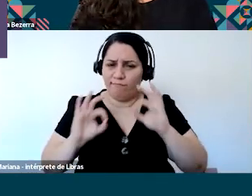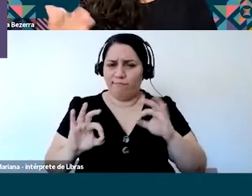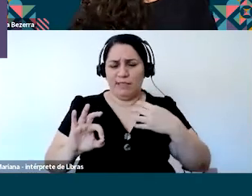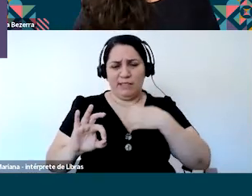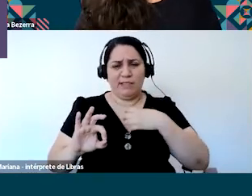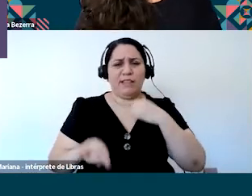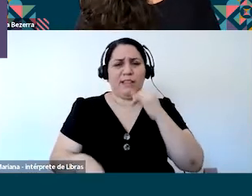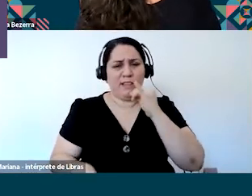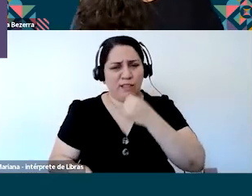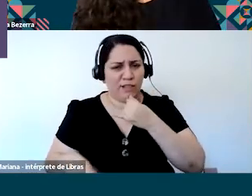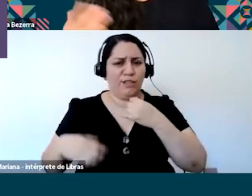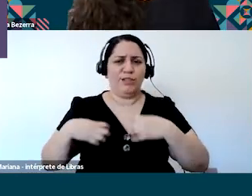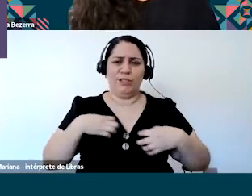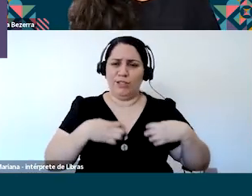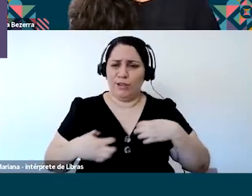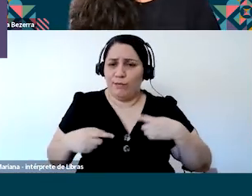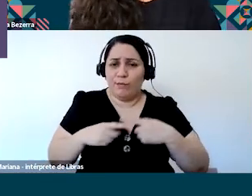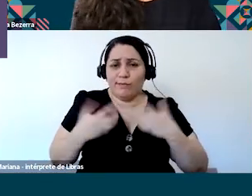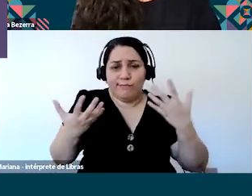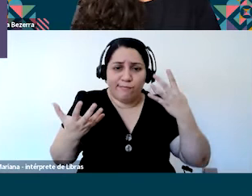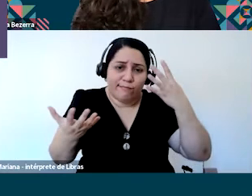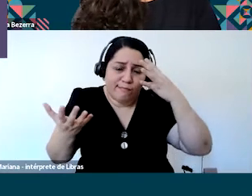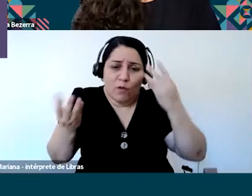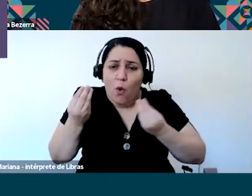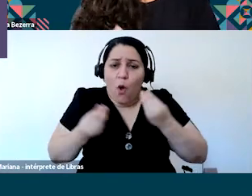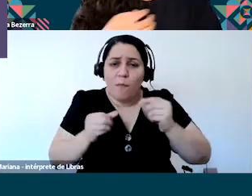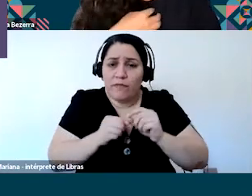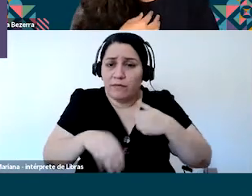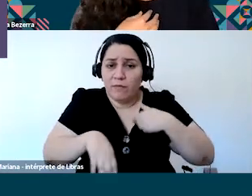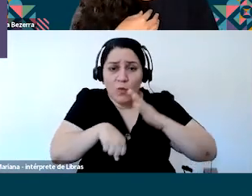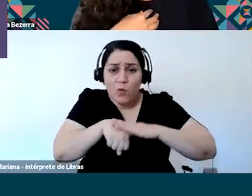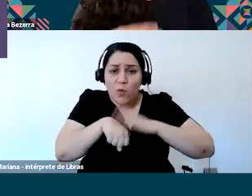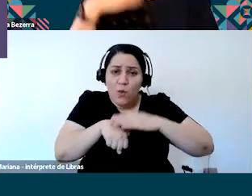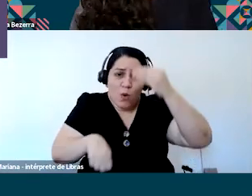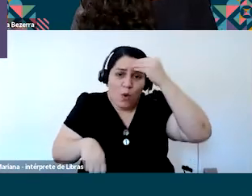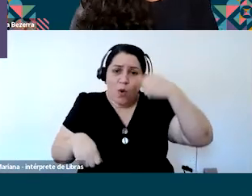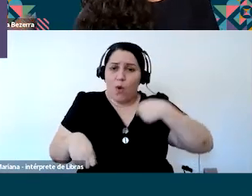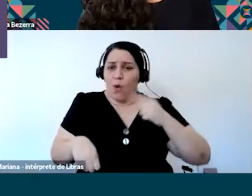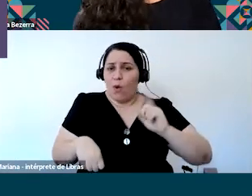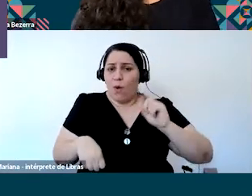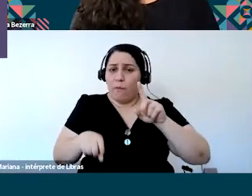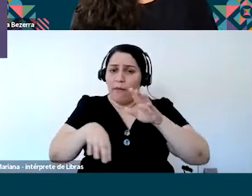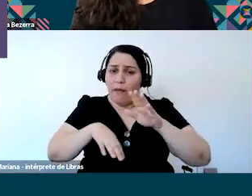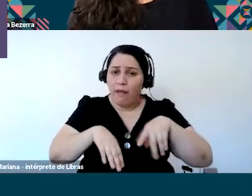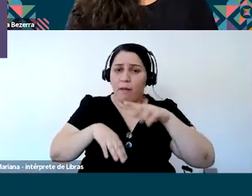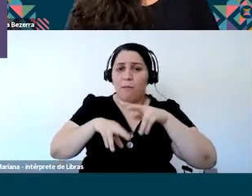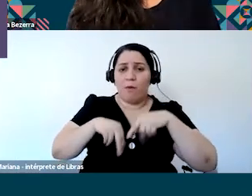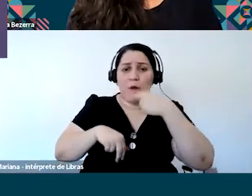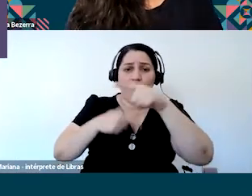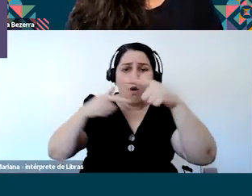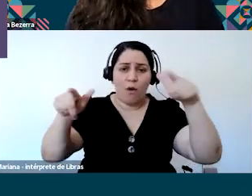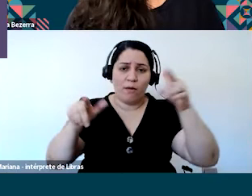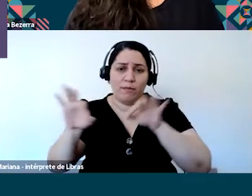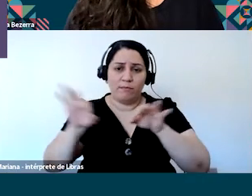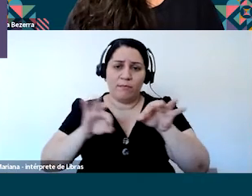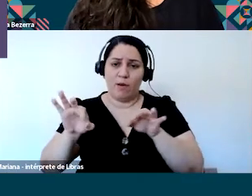ficaria muito chateada e triste, já que eu não poderia fazer muita coisa, já que a culpa não era minha, e sim a falta de acessibilidade em